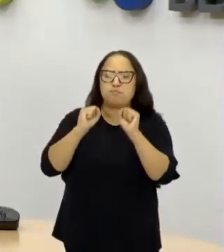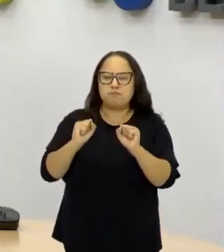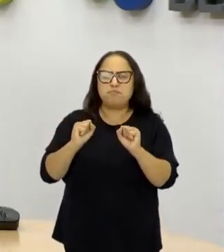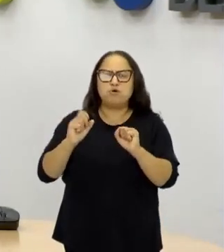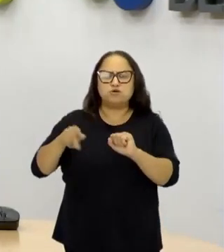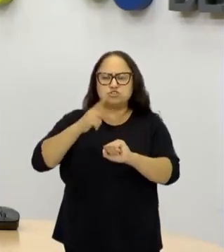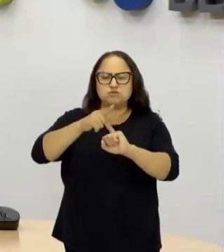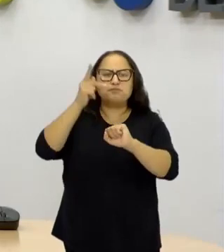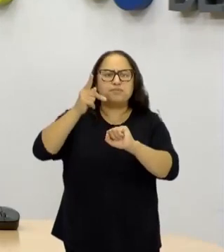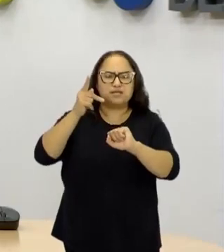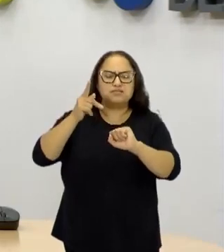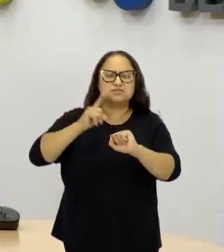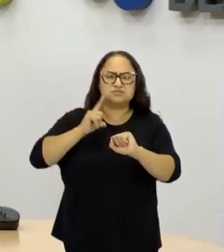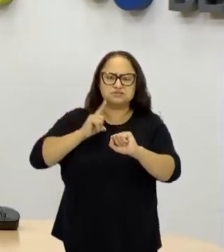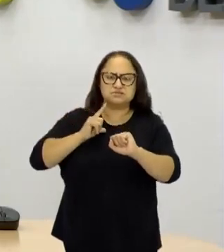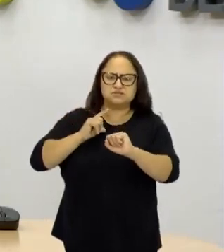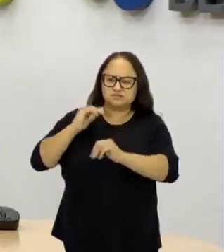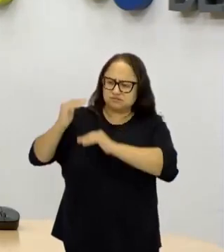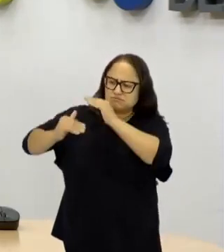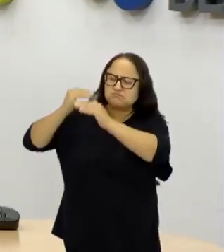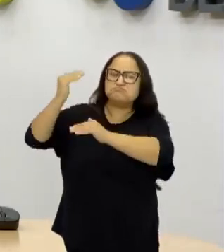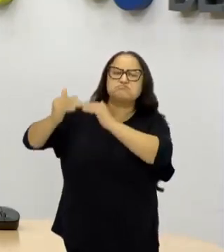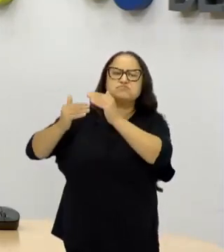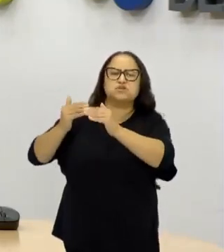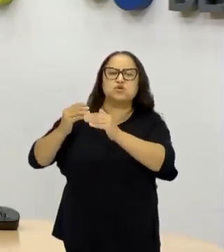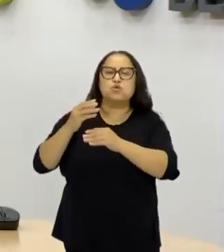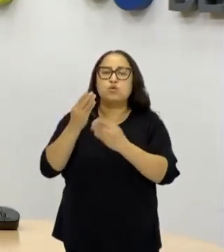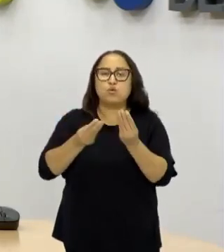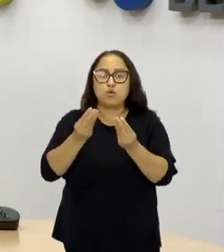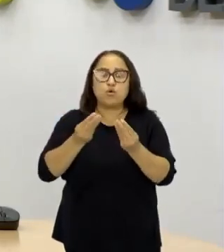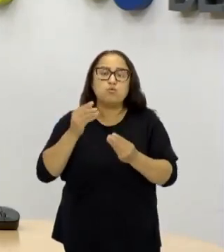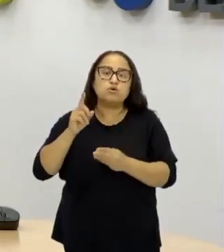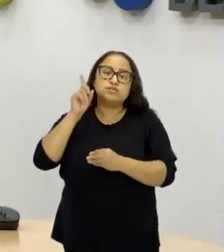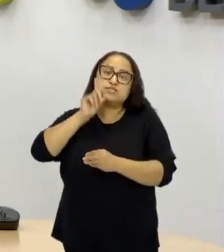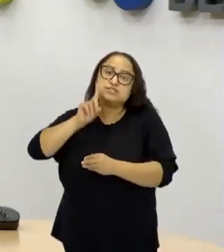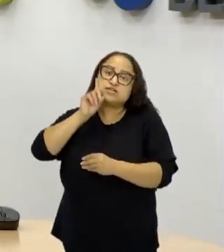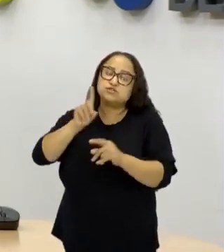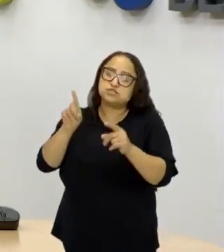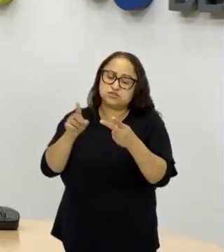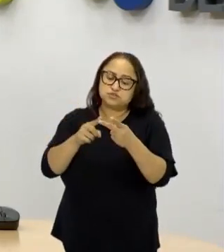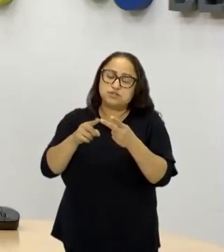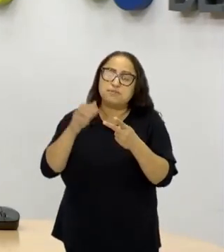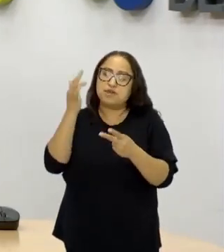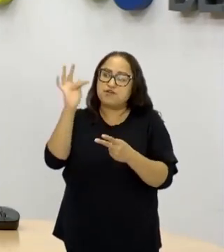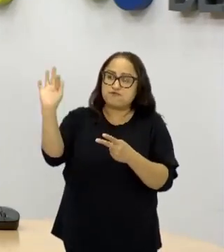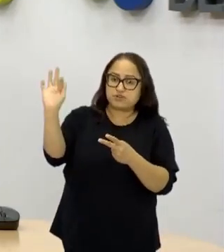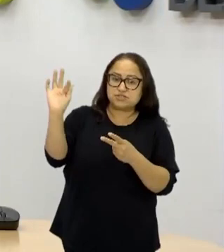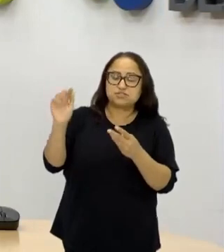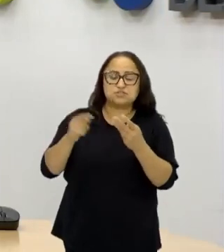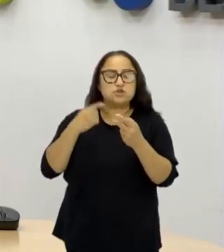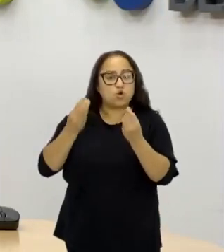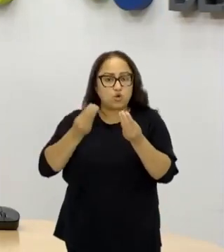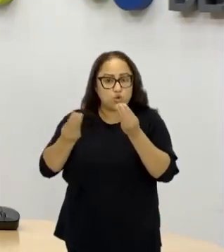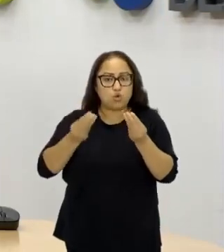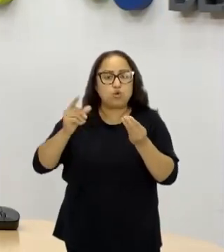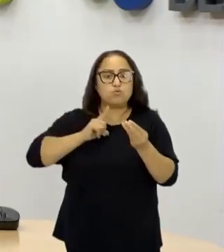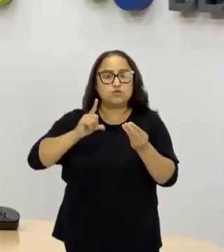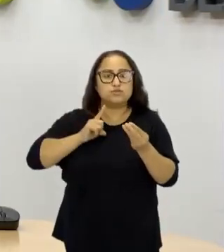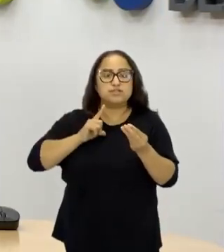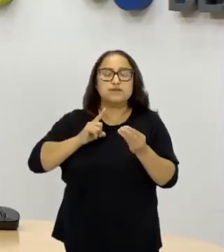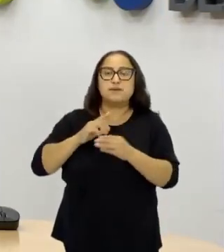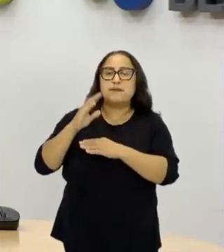extremamente desenvolvidos, como é o caso aí dos Estados Unidos e da França, como a gente viu, como podemos ter aí países emergentes, que é o caso